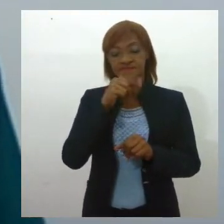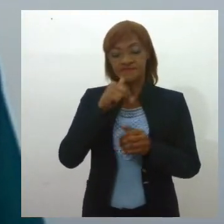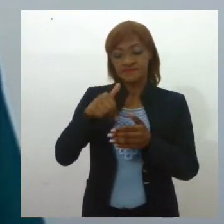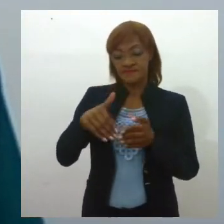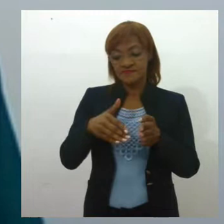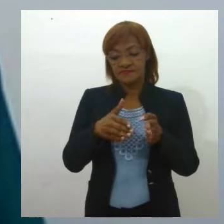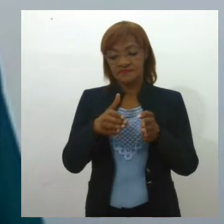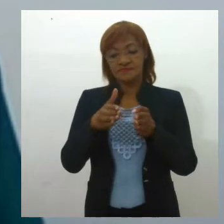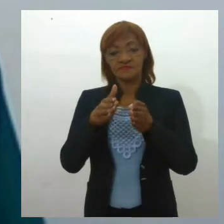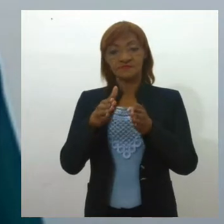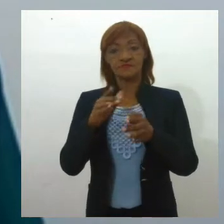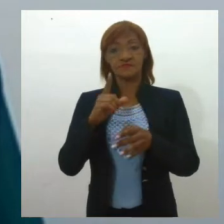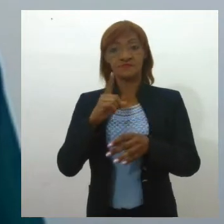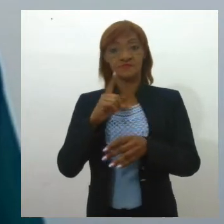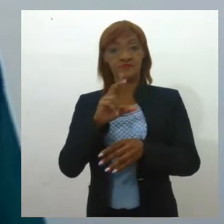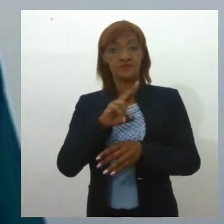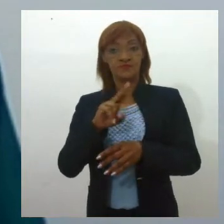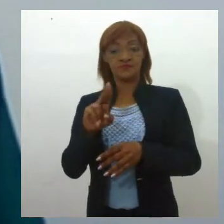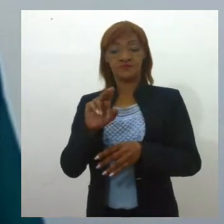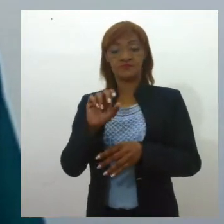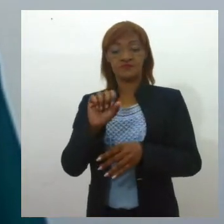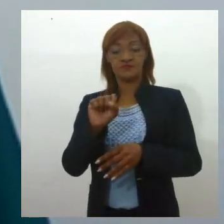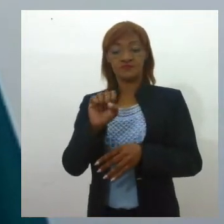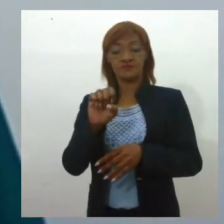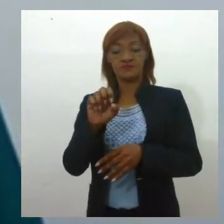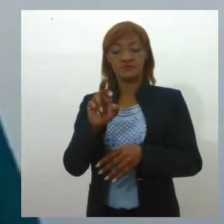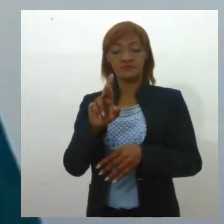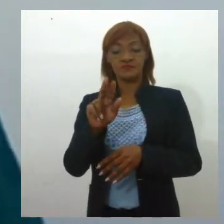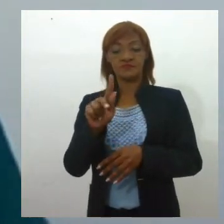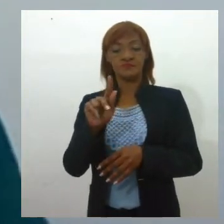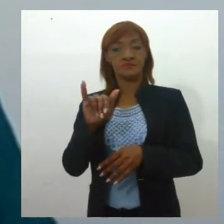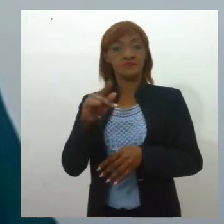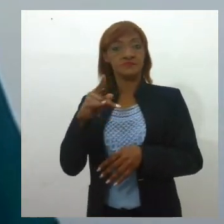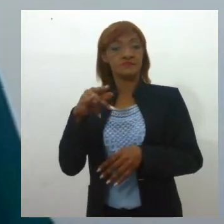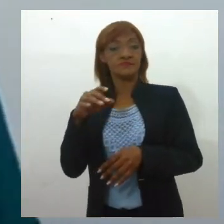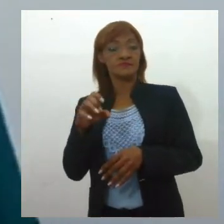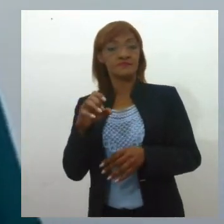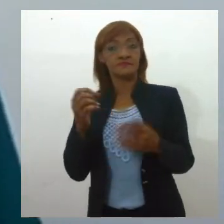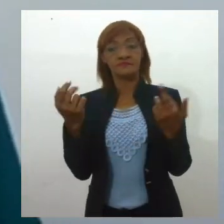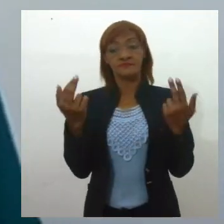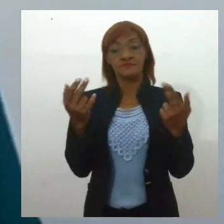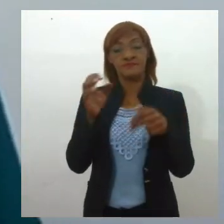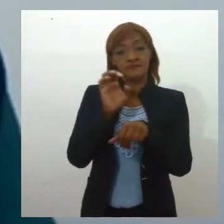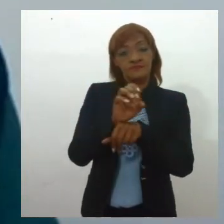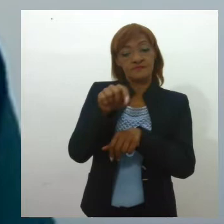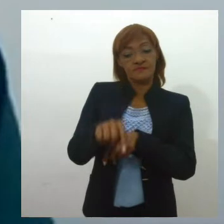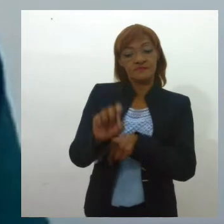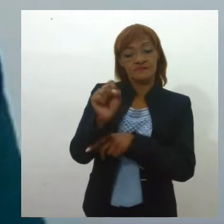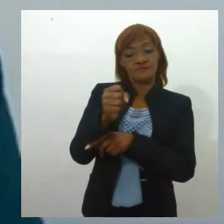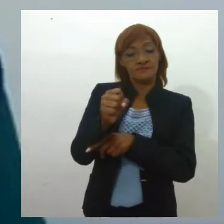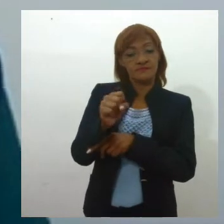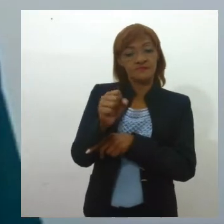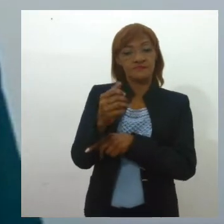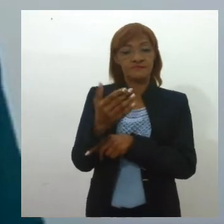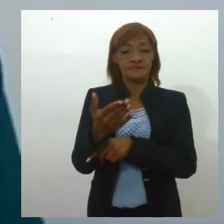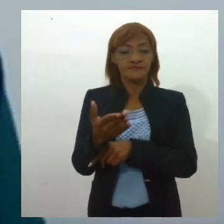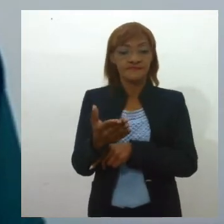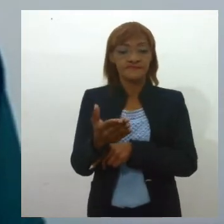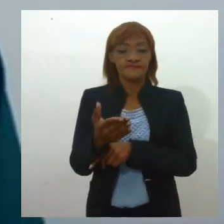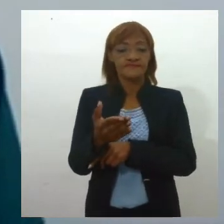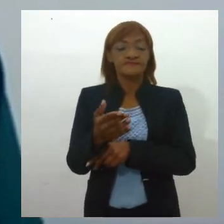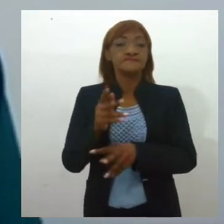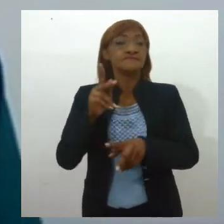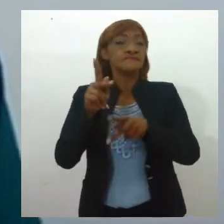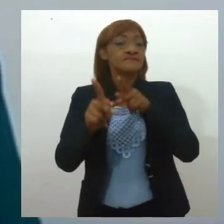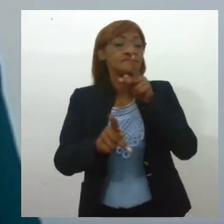seu nome uma grande responsabilidade, porque ele tem o mesmo nome do estado, né? E a maior parte da nossa